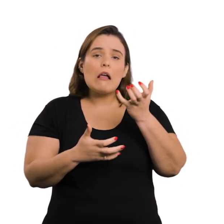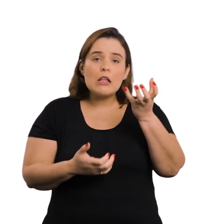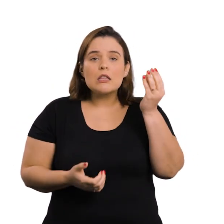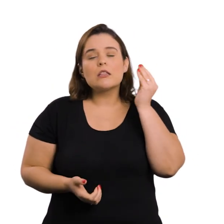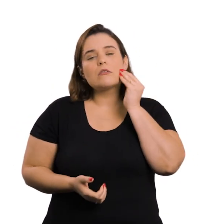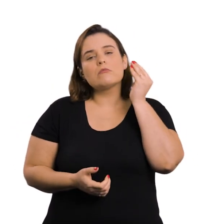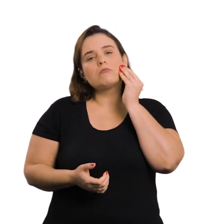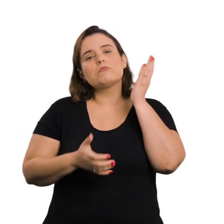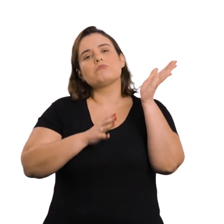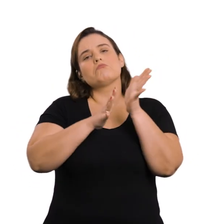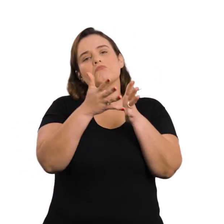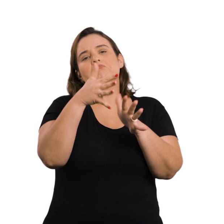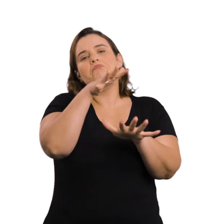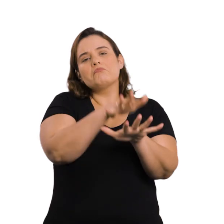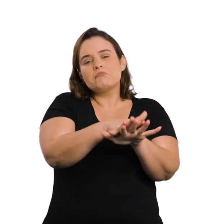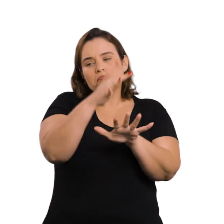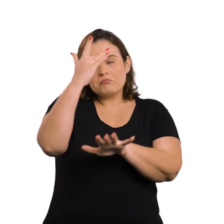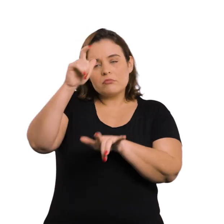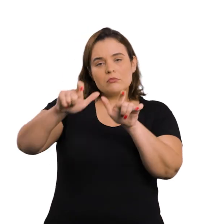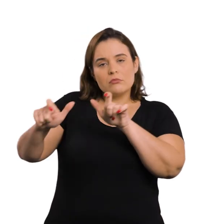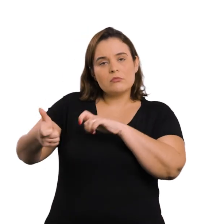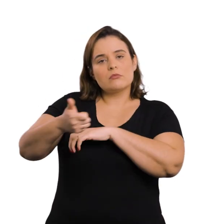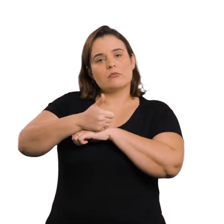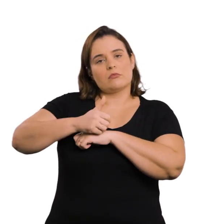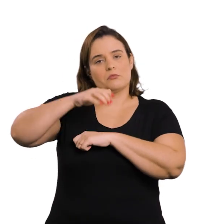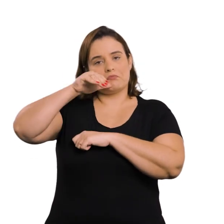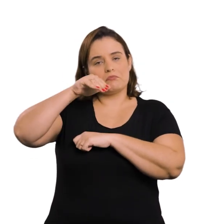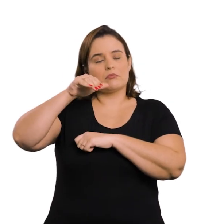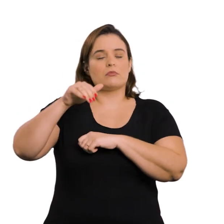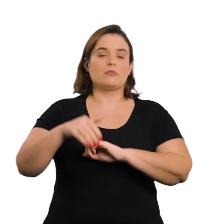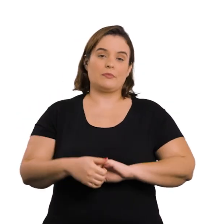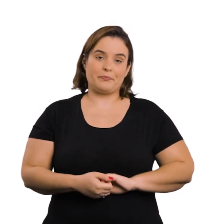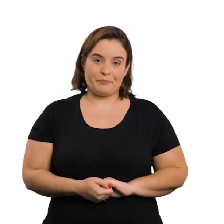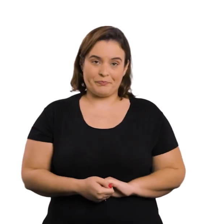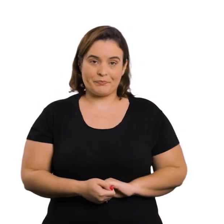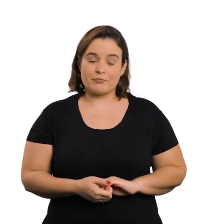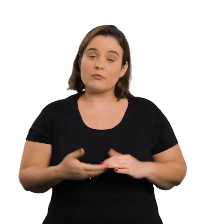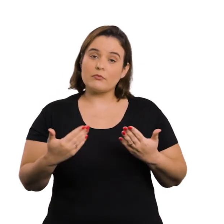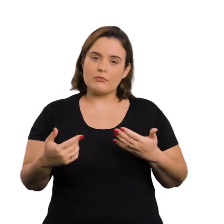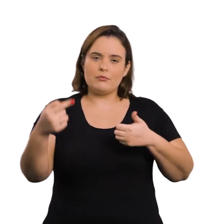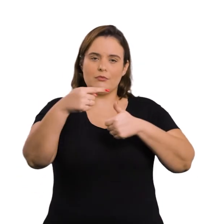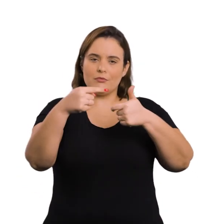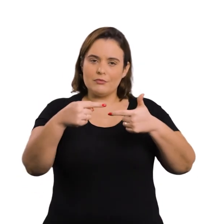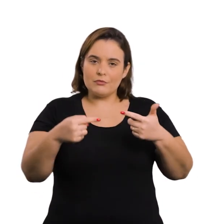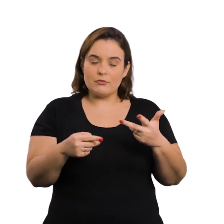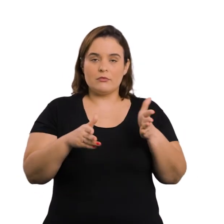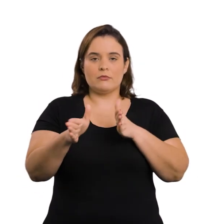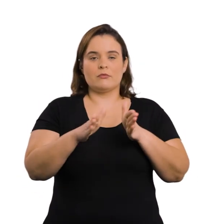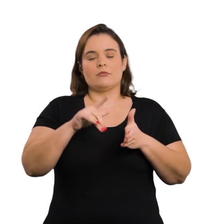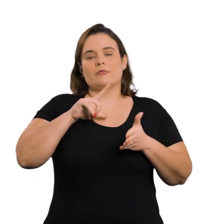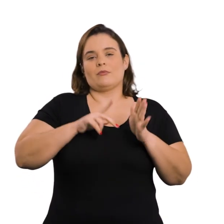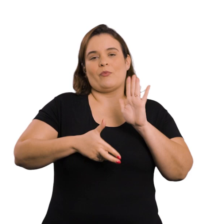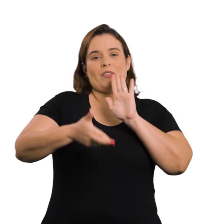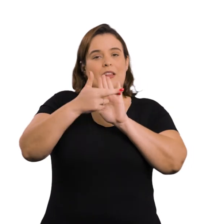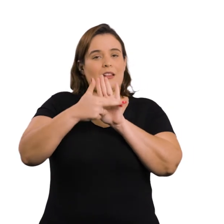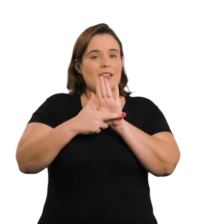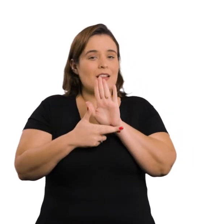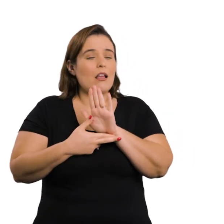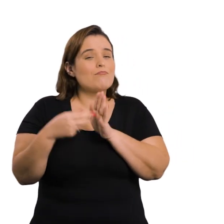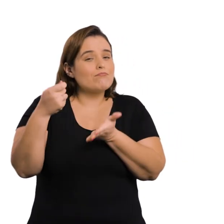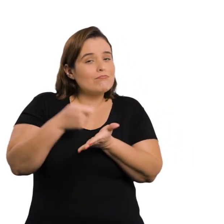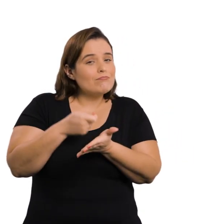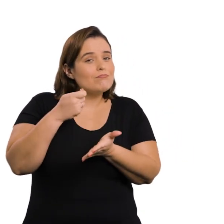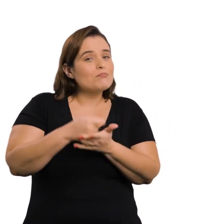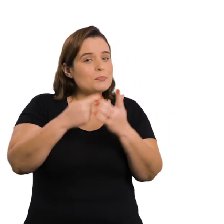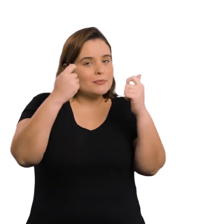organização que busque a inclusão plena de trabalhadores e consumidores. Para cada item de acessibilidade, existe uma série